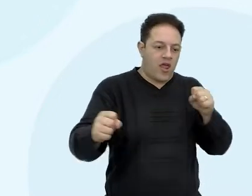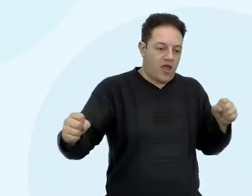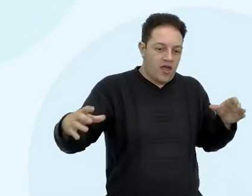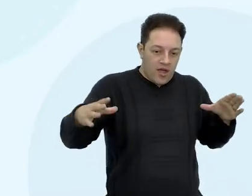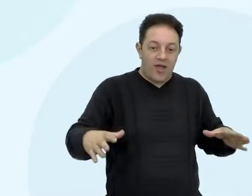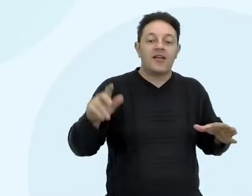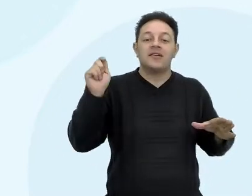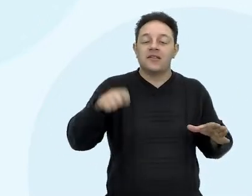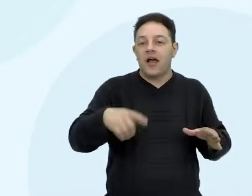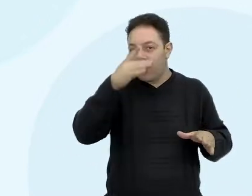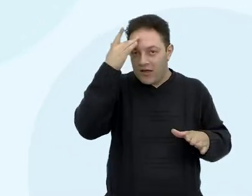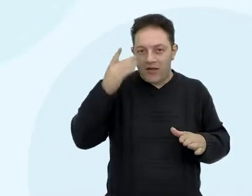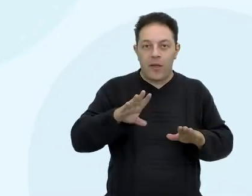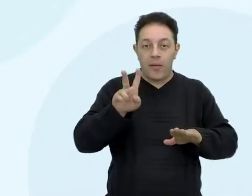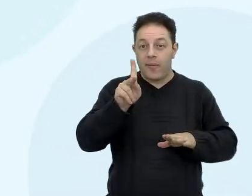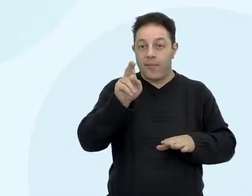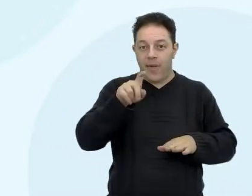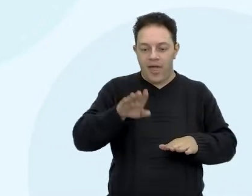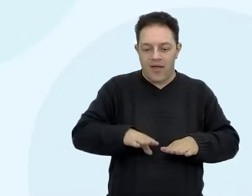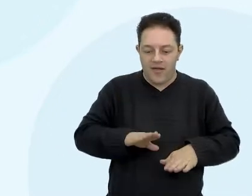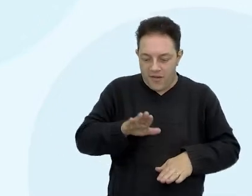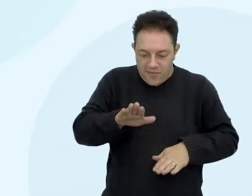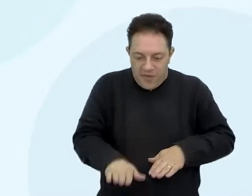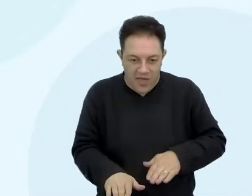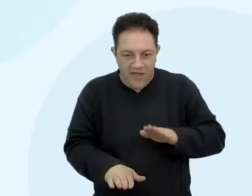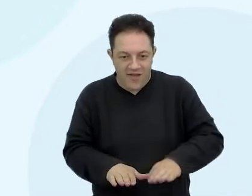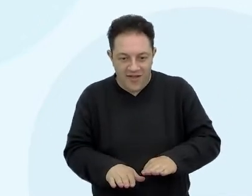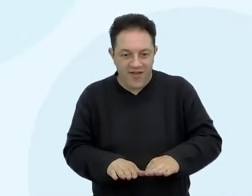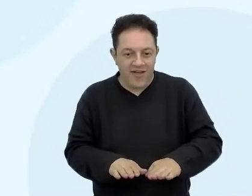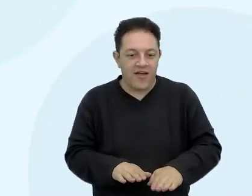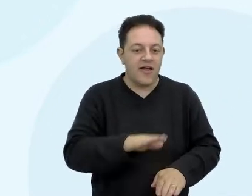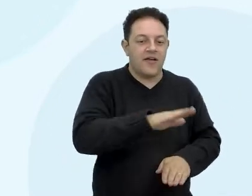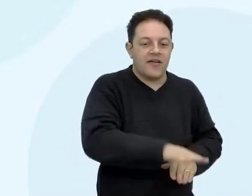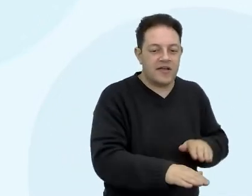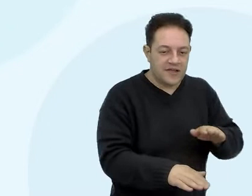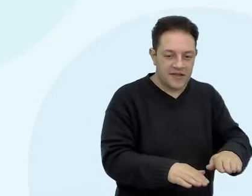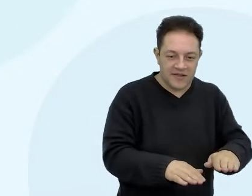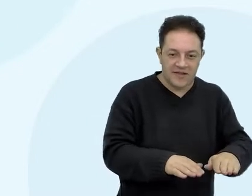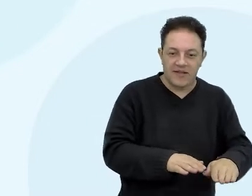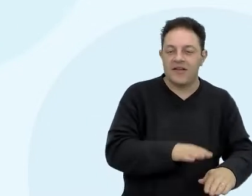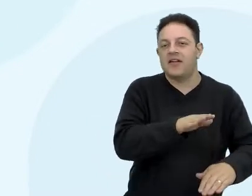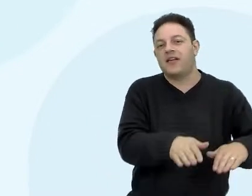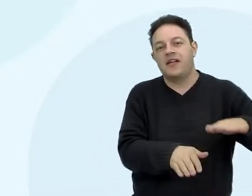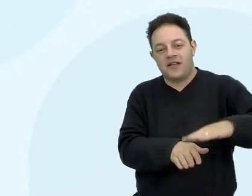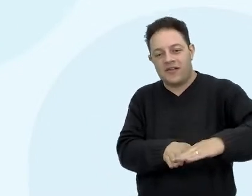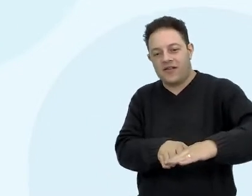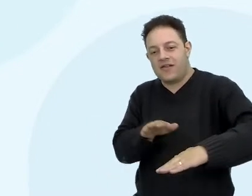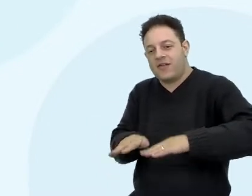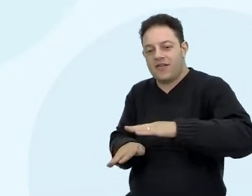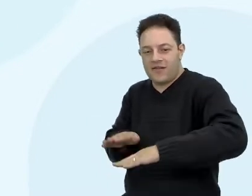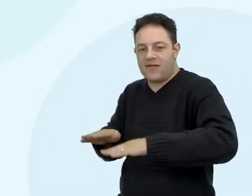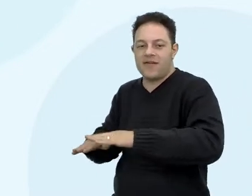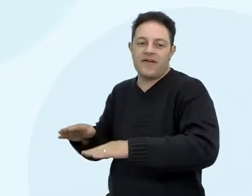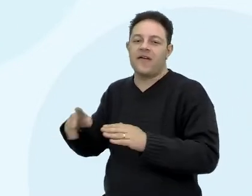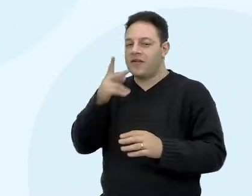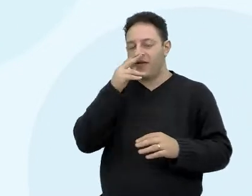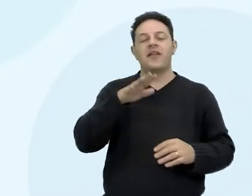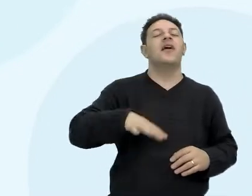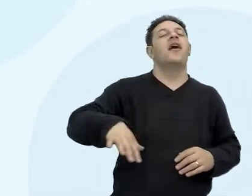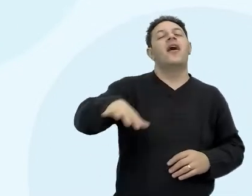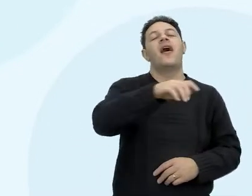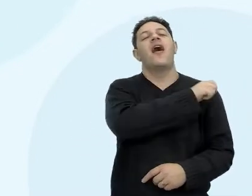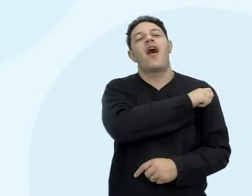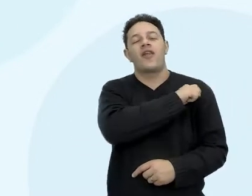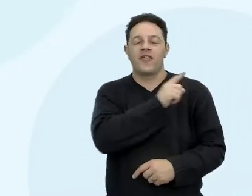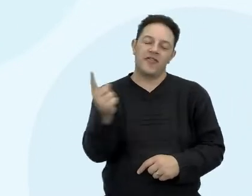eles pisarem em cima. Então foi bem grande aí, então a gente fez uma trilha pensando aí nos estudantes que